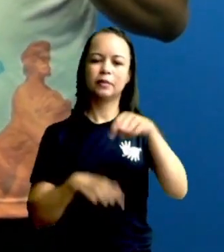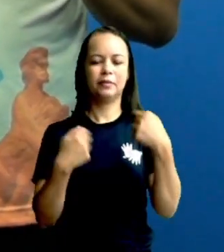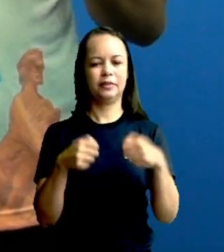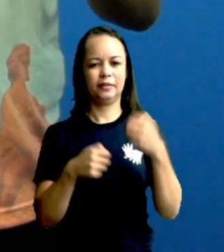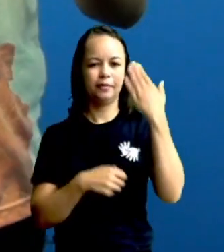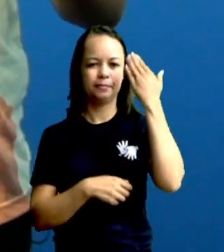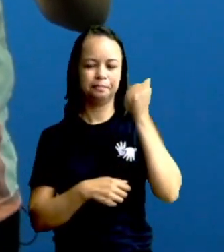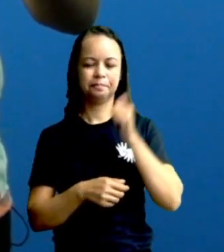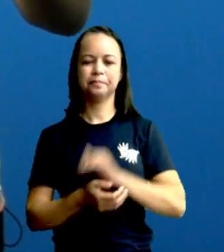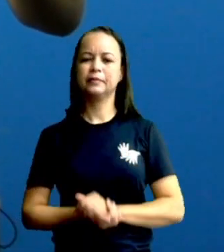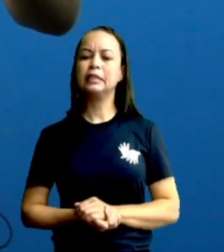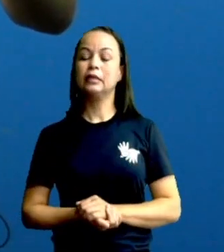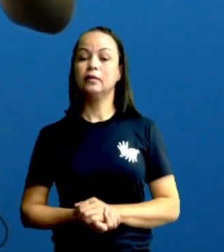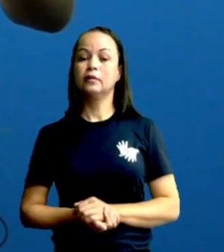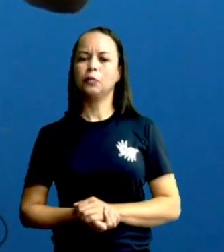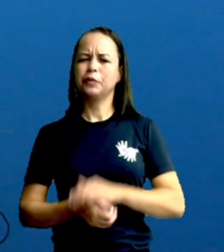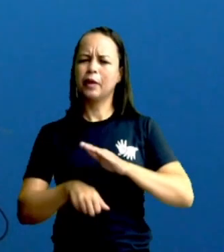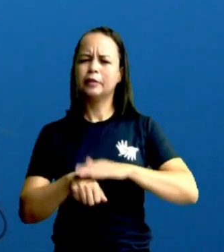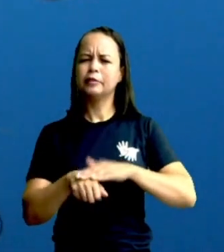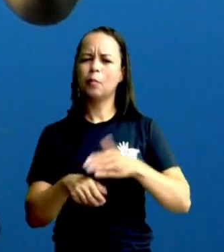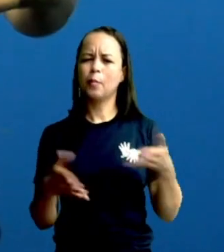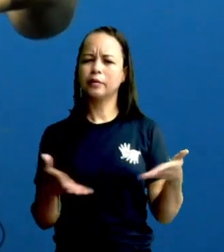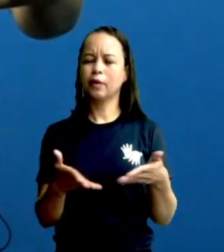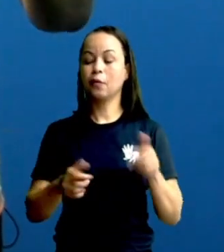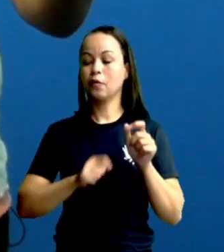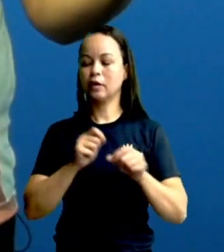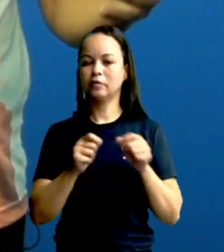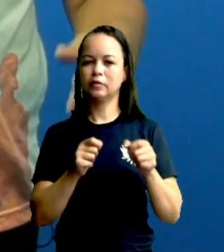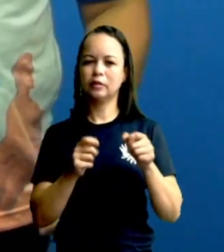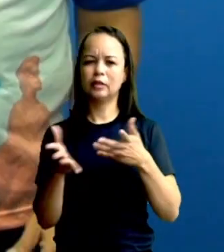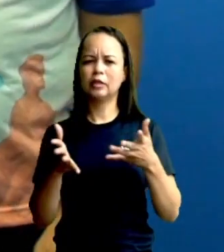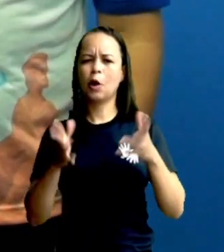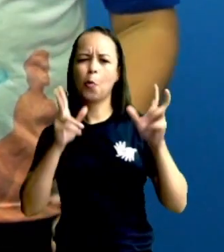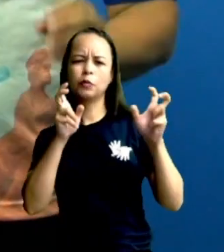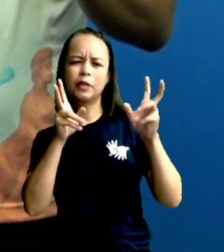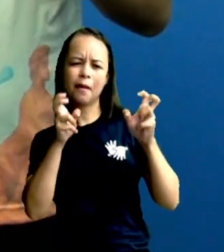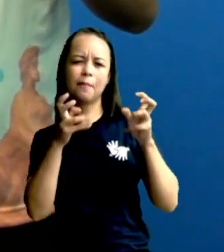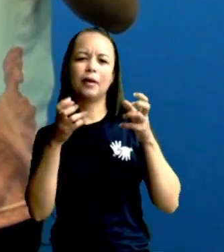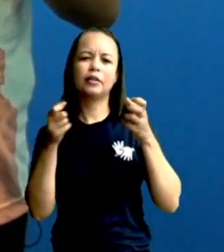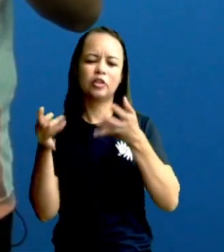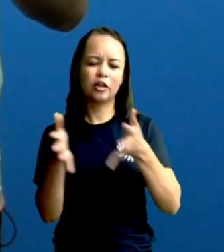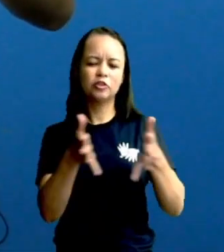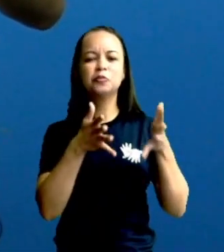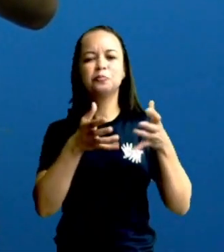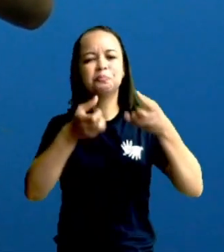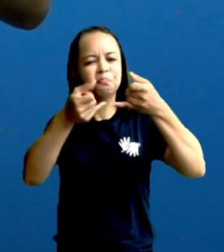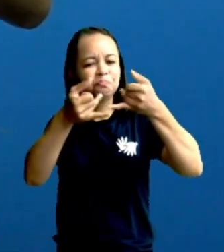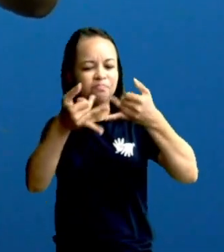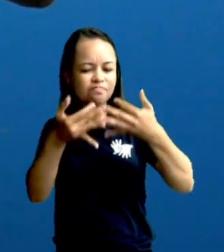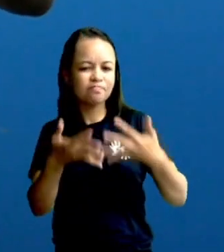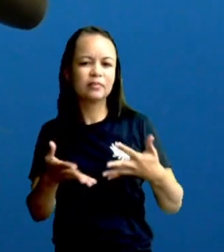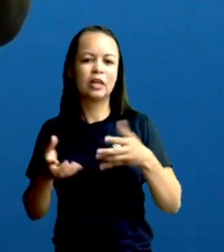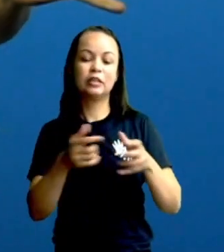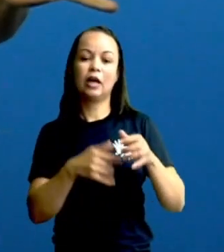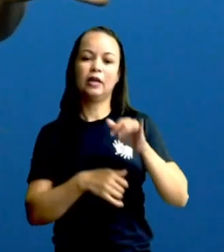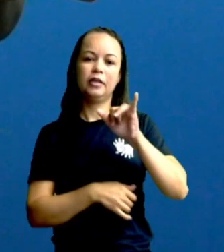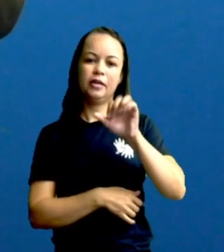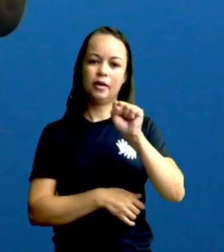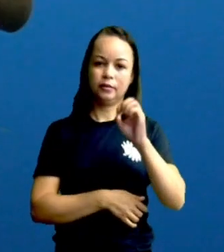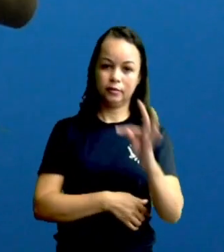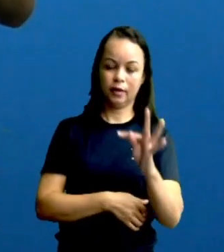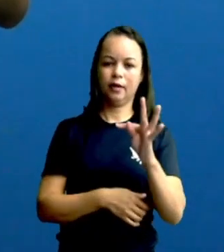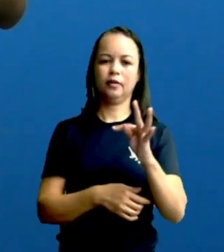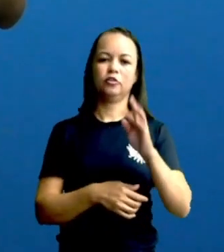eu gostaria, nesse momento que você precisa saber, trazer mais uma vez luz a uma temática que a gente já falou, de uma IST que a gente já